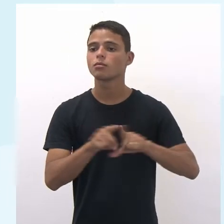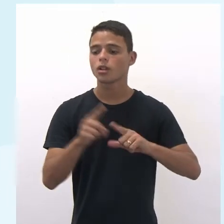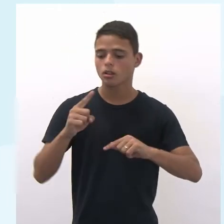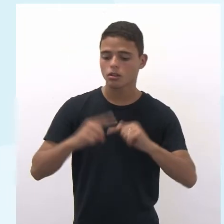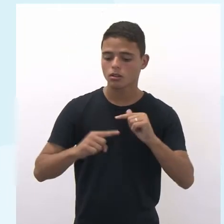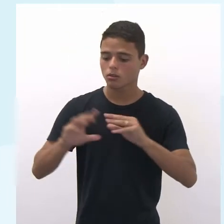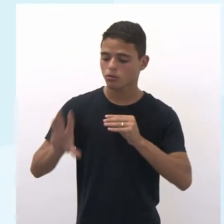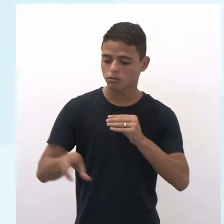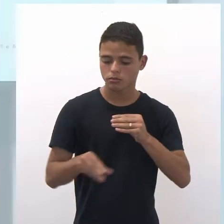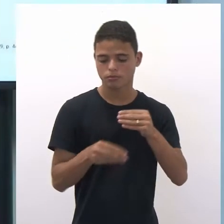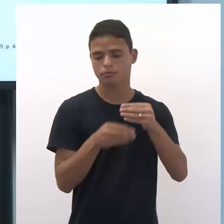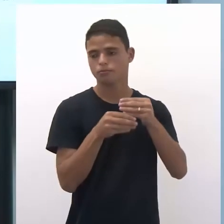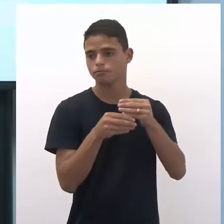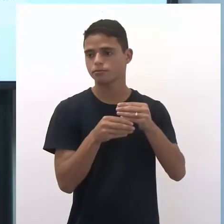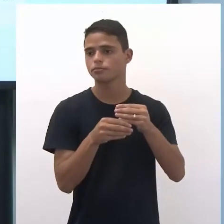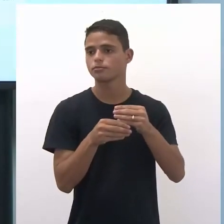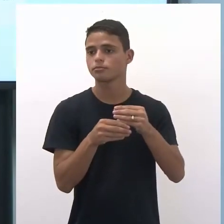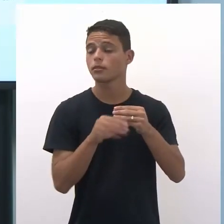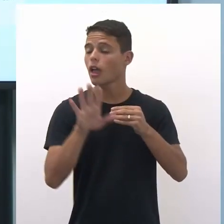complementar,